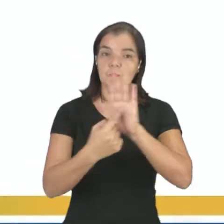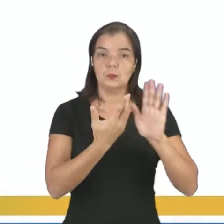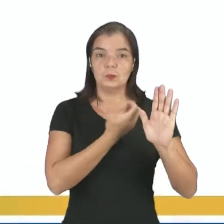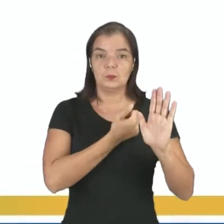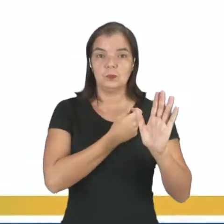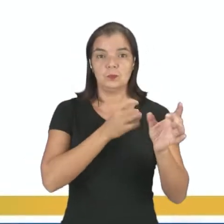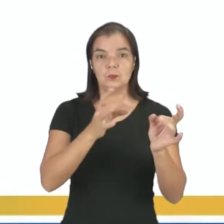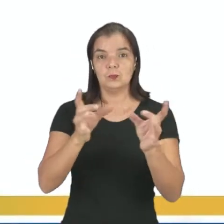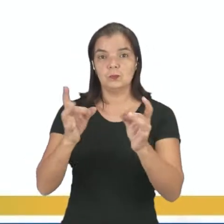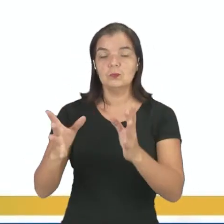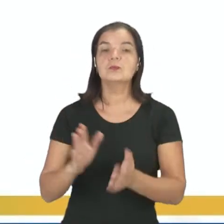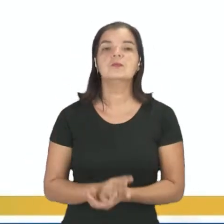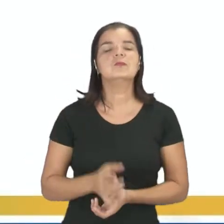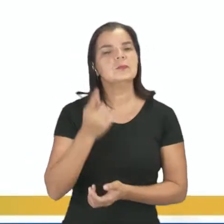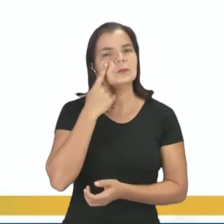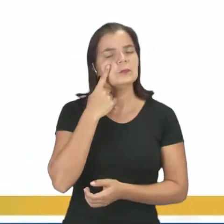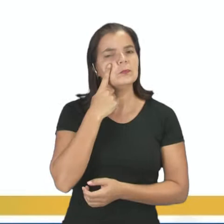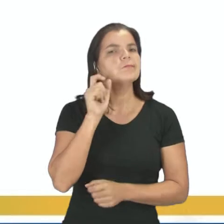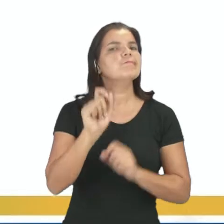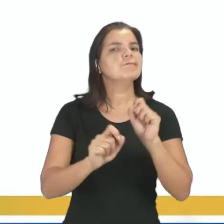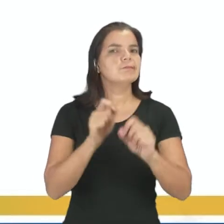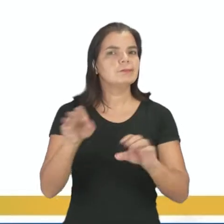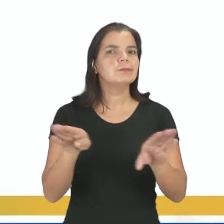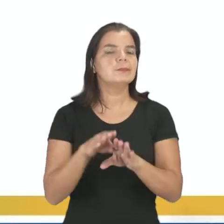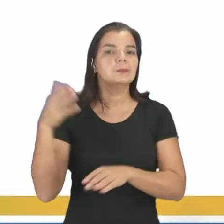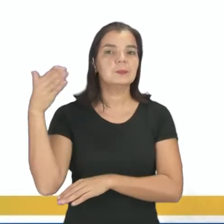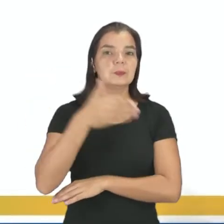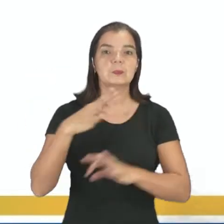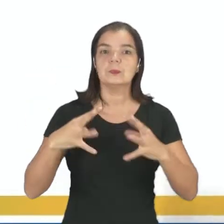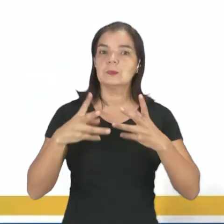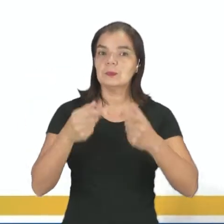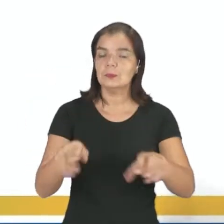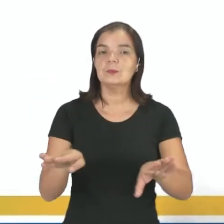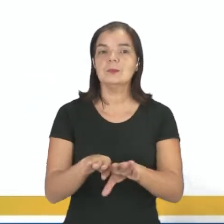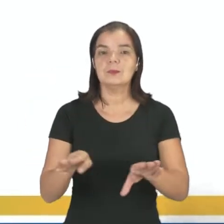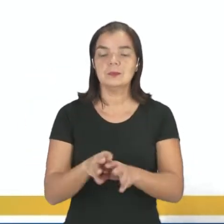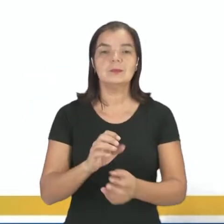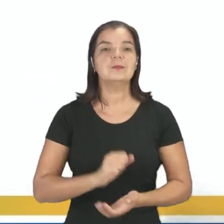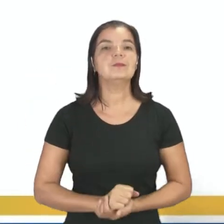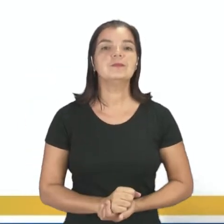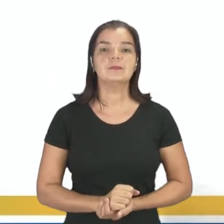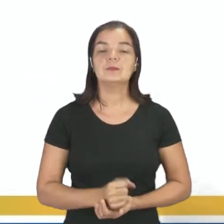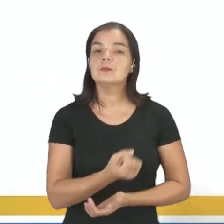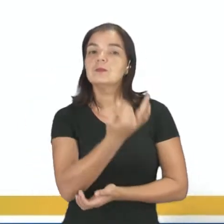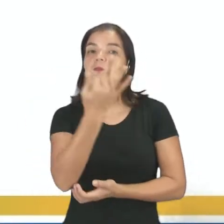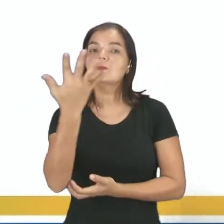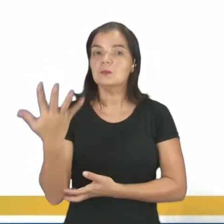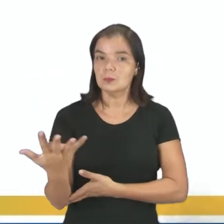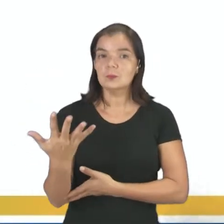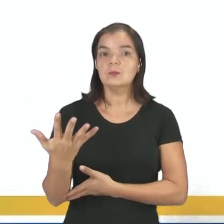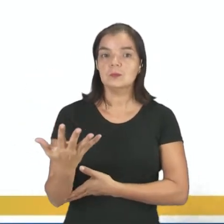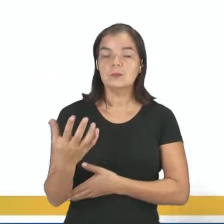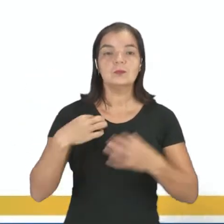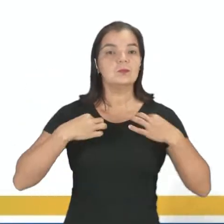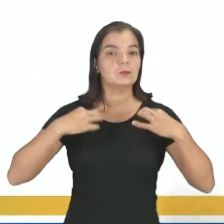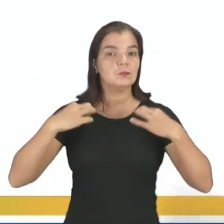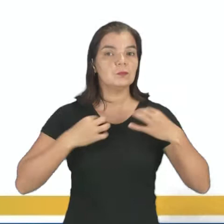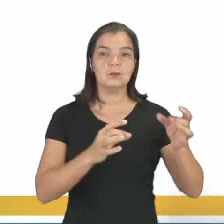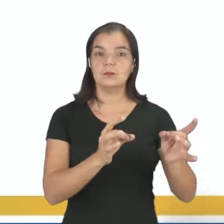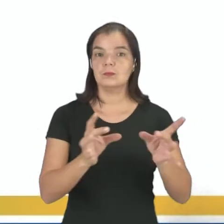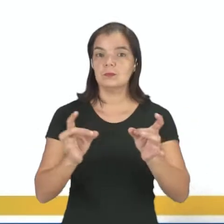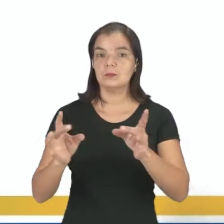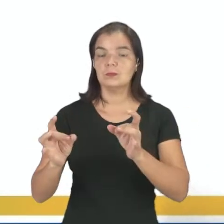de vendas. Então, podemos observar aí a frequência absoluta dessa quantidade de camisetas que